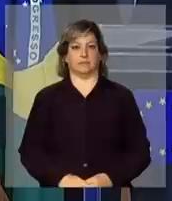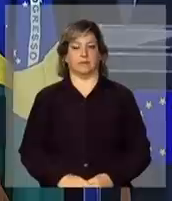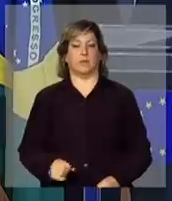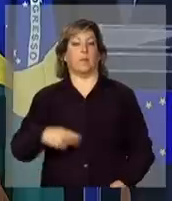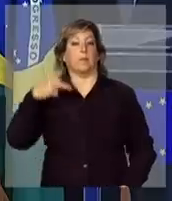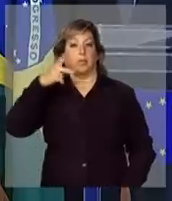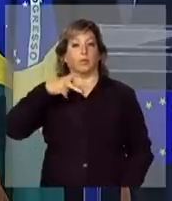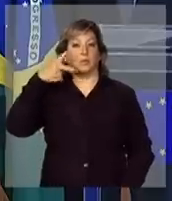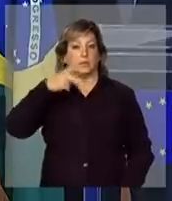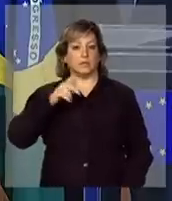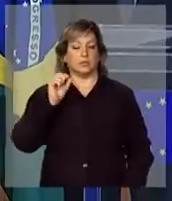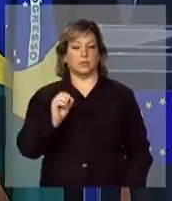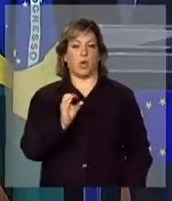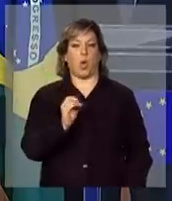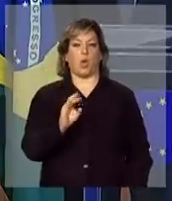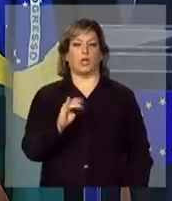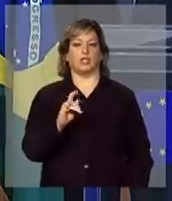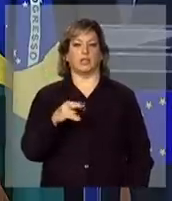político originário